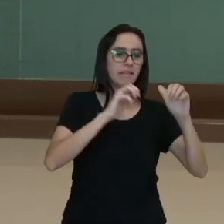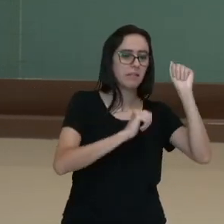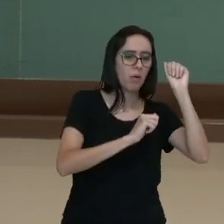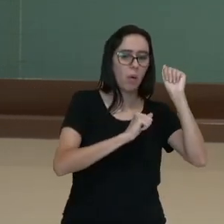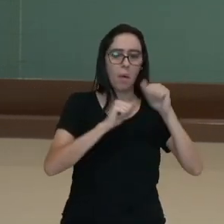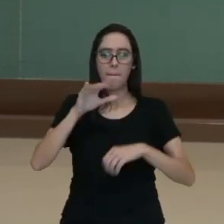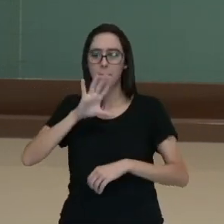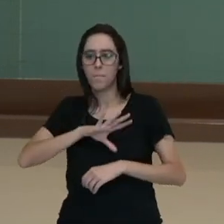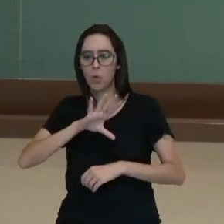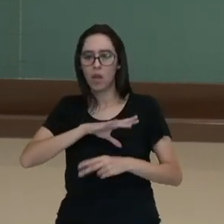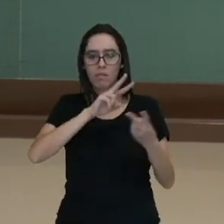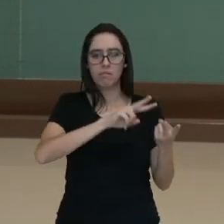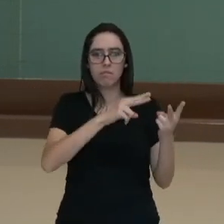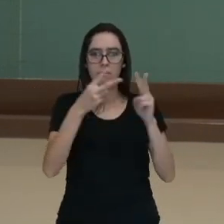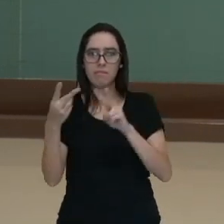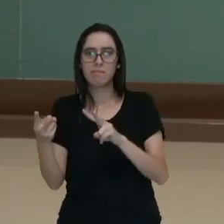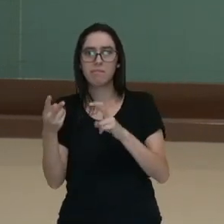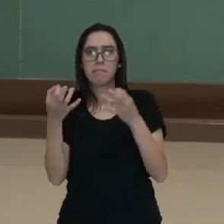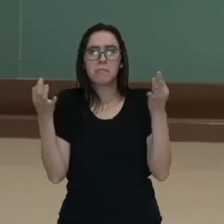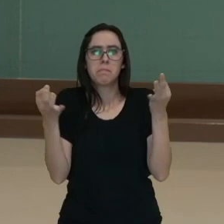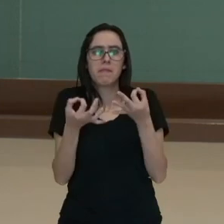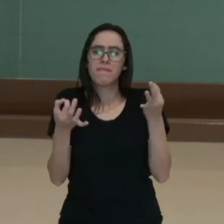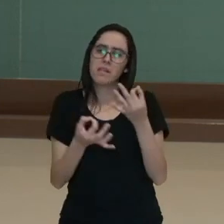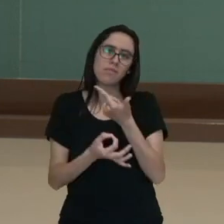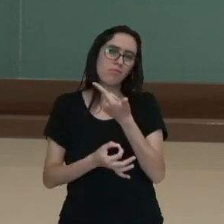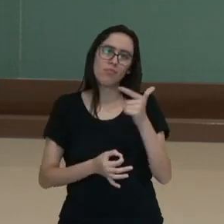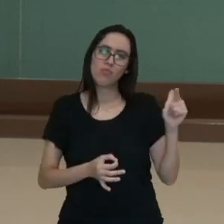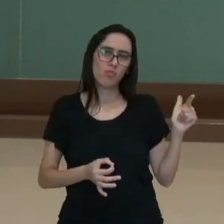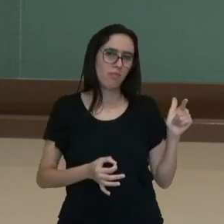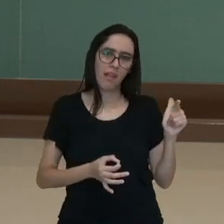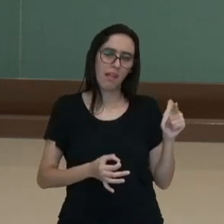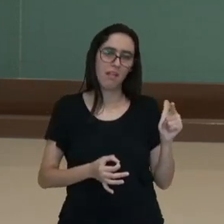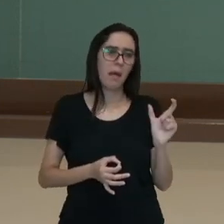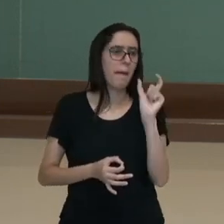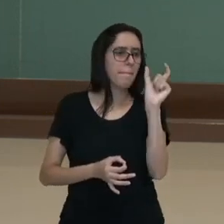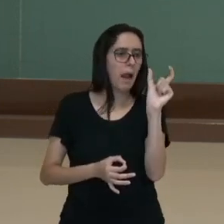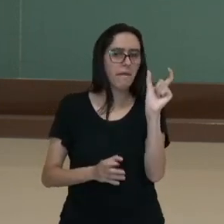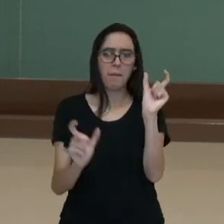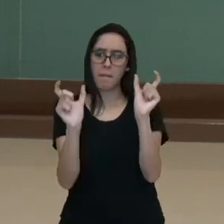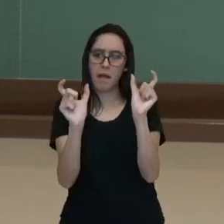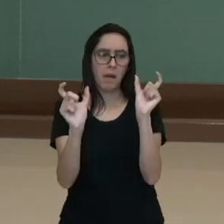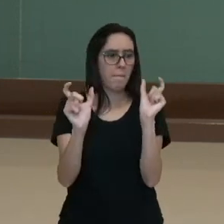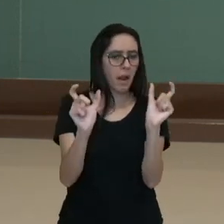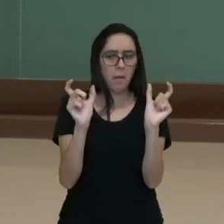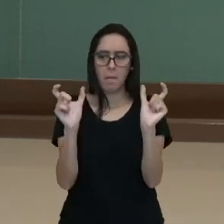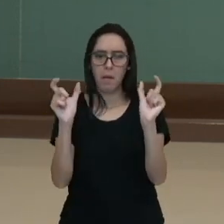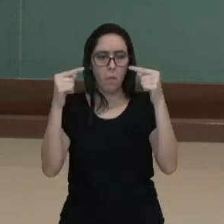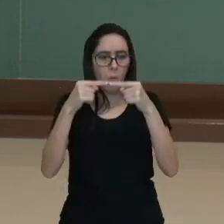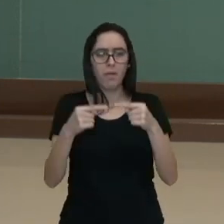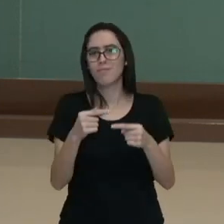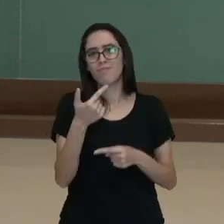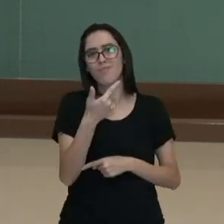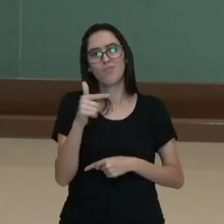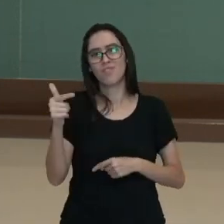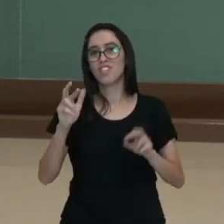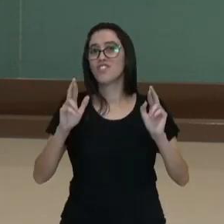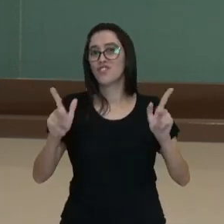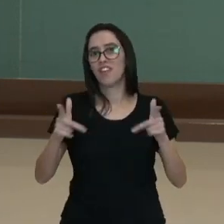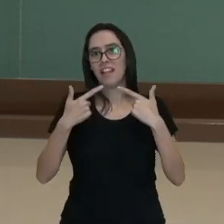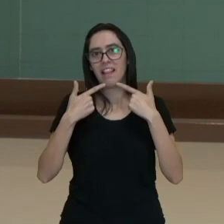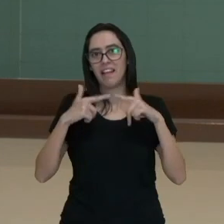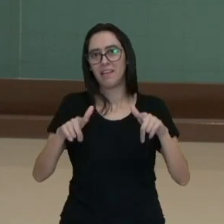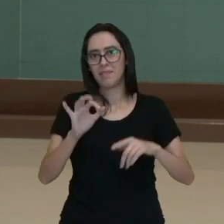Então, a gente não consegue traduzir uma palavrinha por outra palavrinha, mas você consegue entender. De acordo? Vamos a